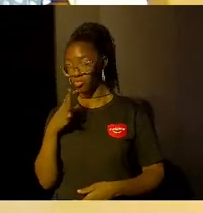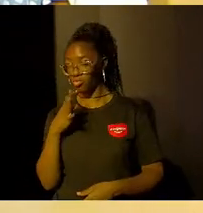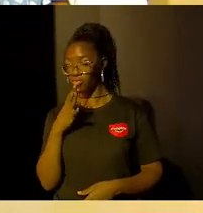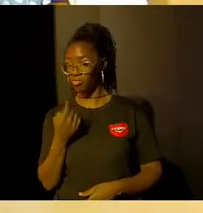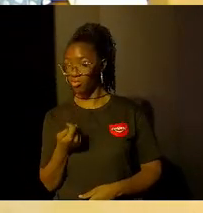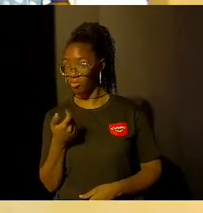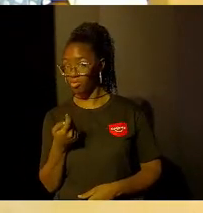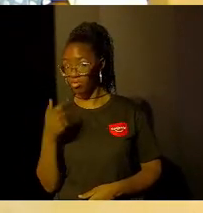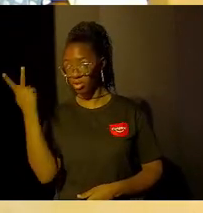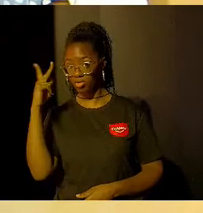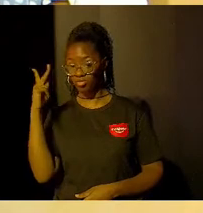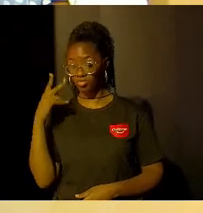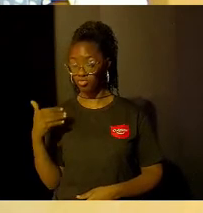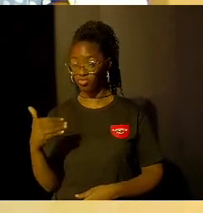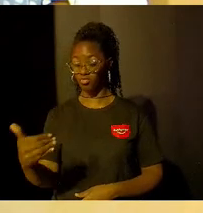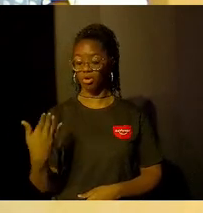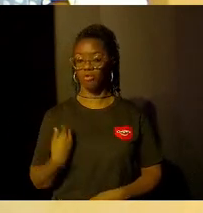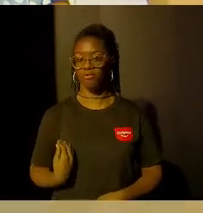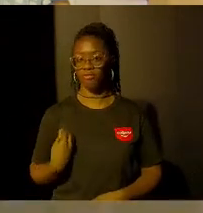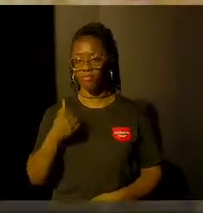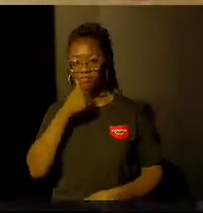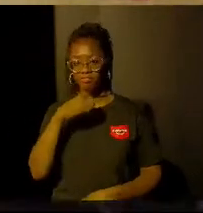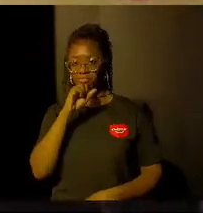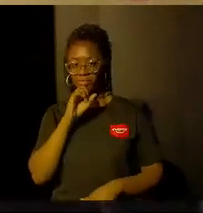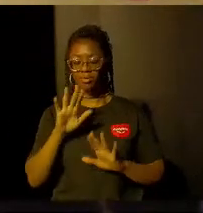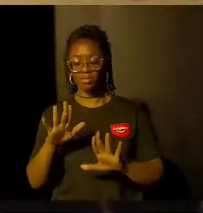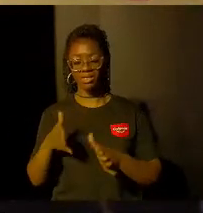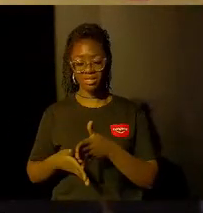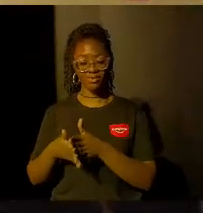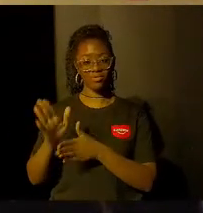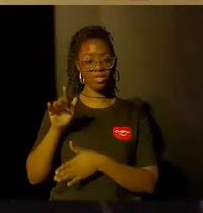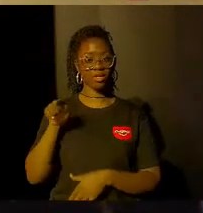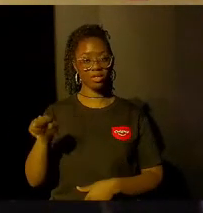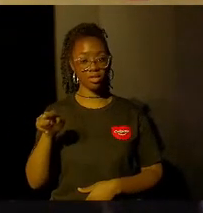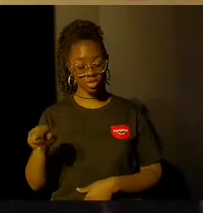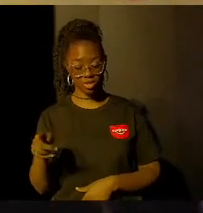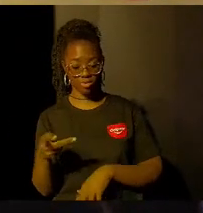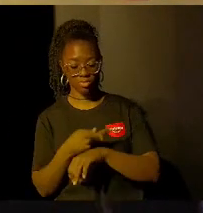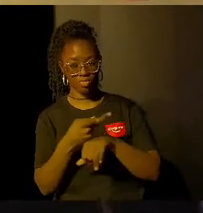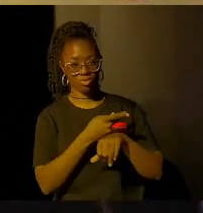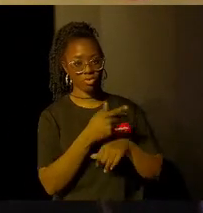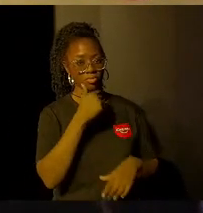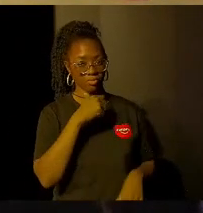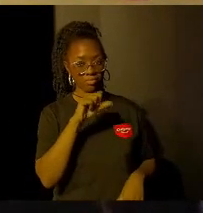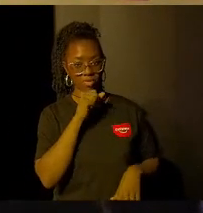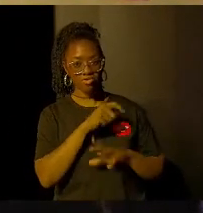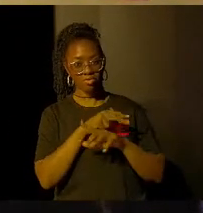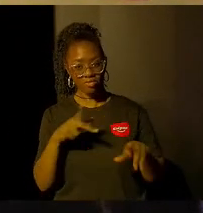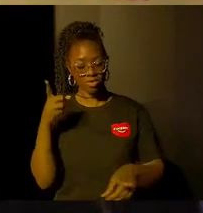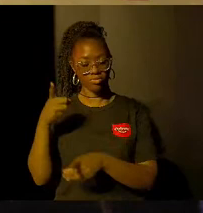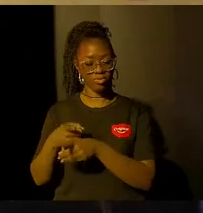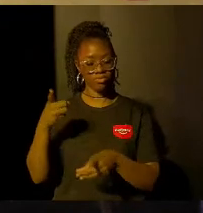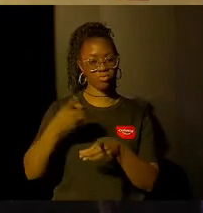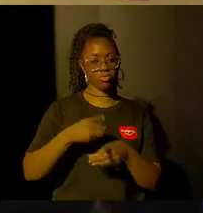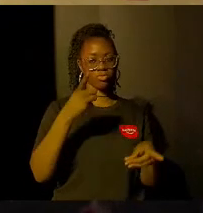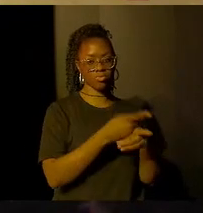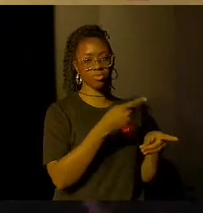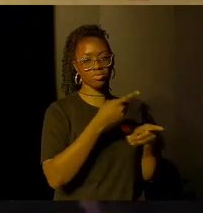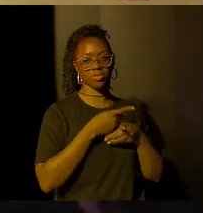a história dessa mãe só que essa viagem em busca dessa Mãe eu quero sendo uma história de várias descobertas